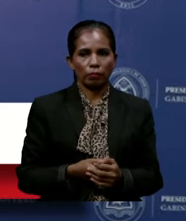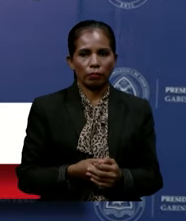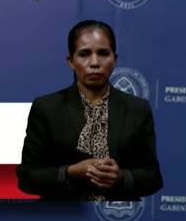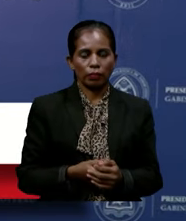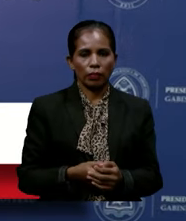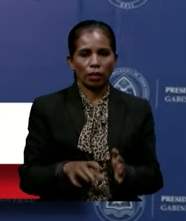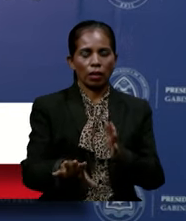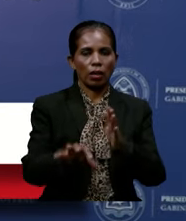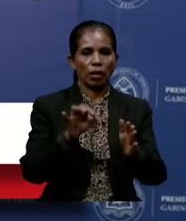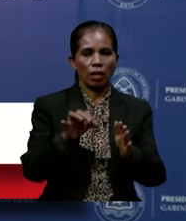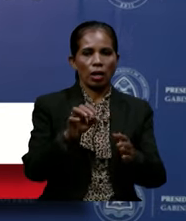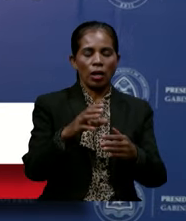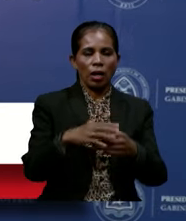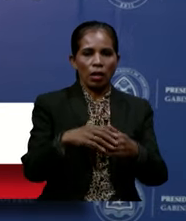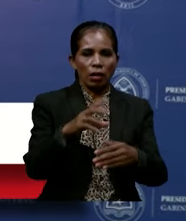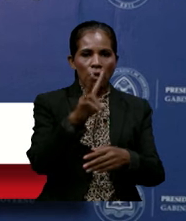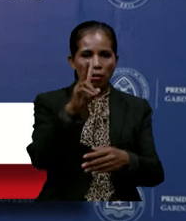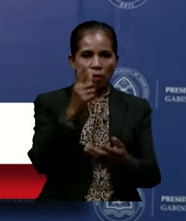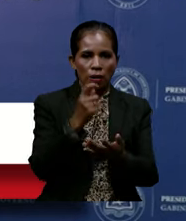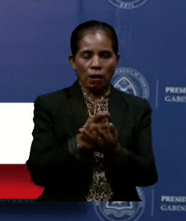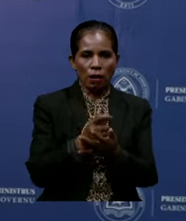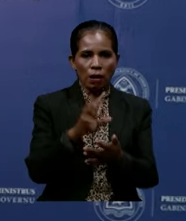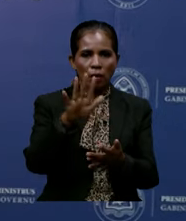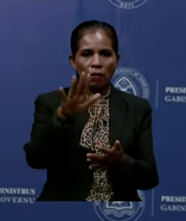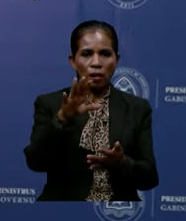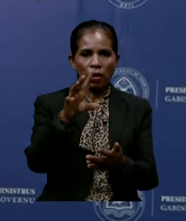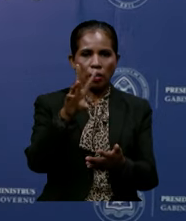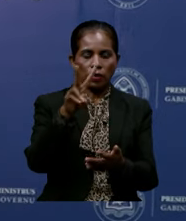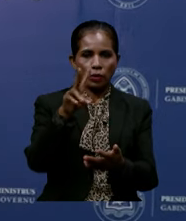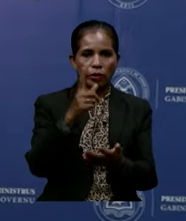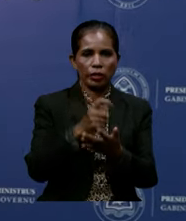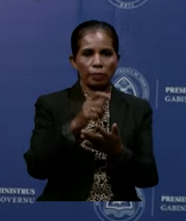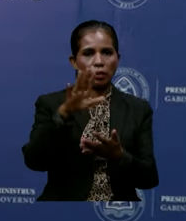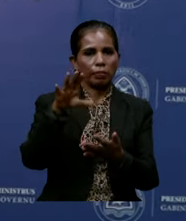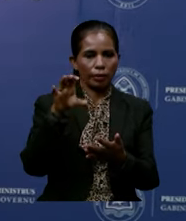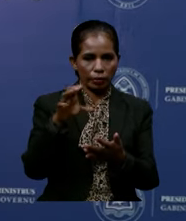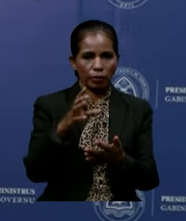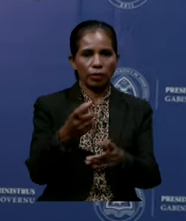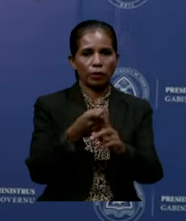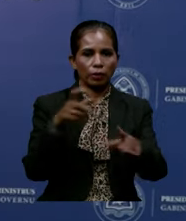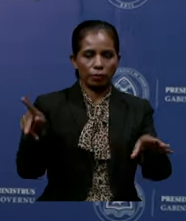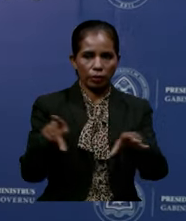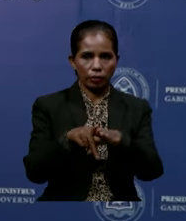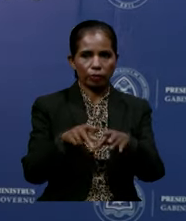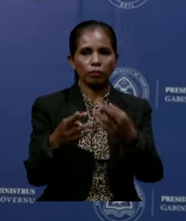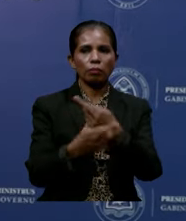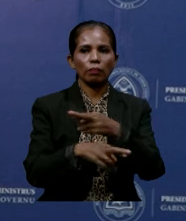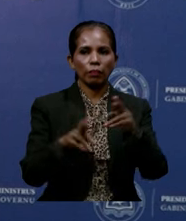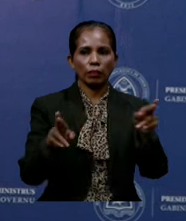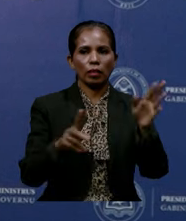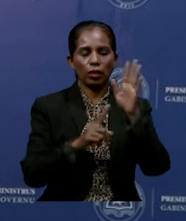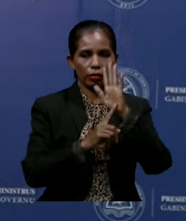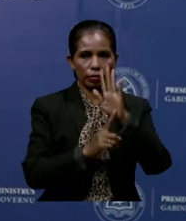tarjeta tuh hitan 2500 nih, hosi partisipasang 2000 ital, resultado final